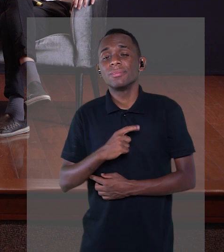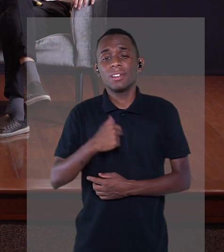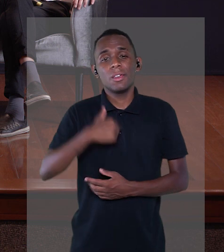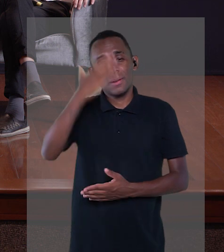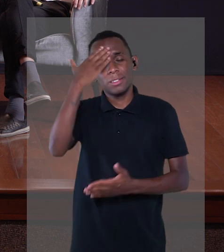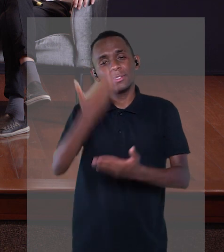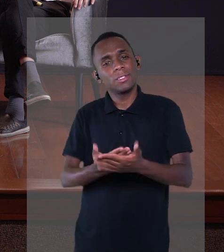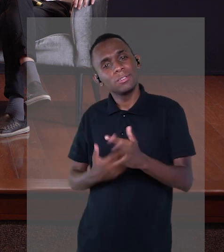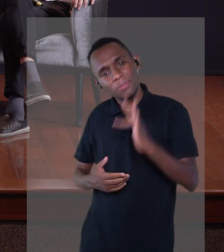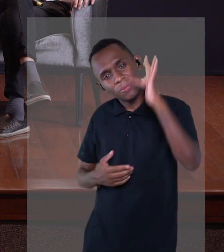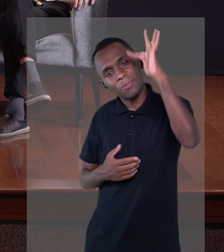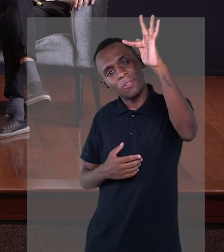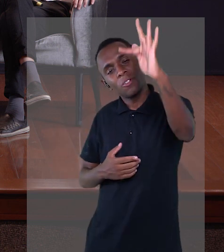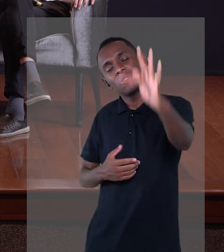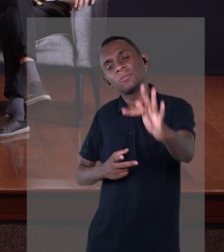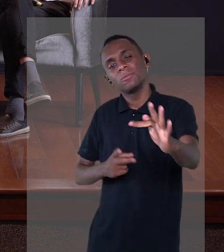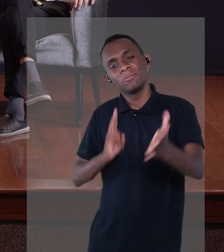haverá.